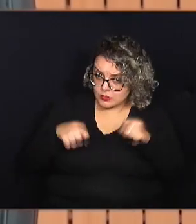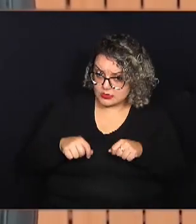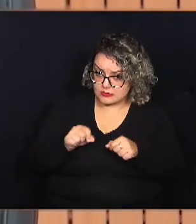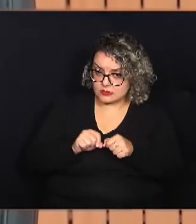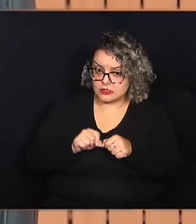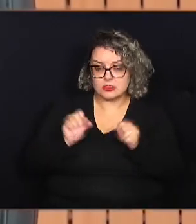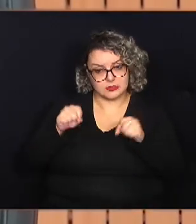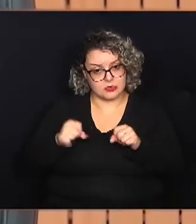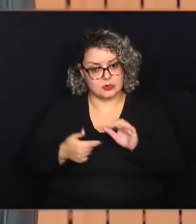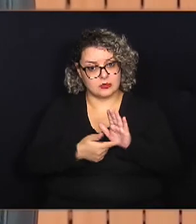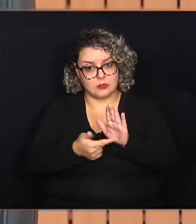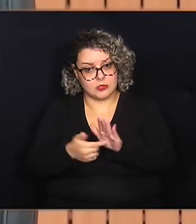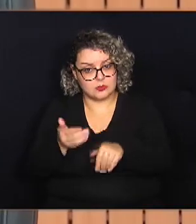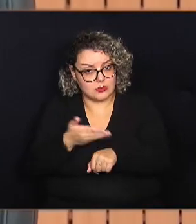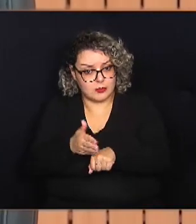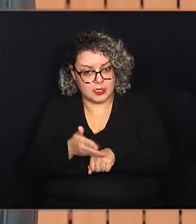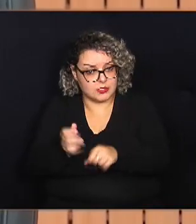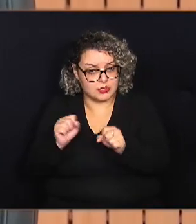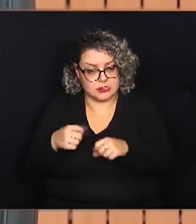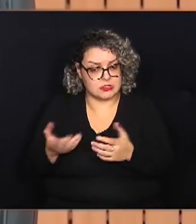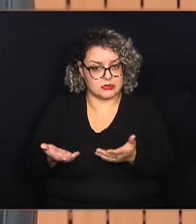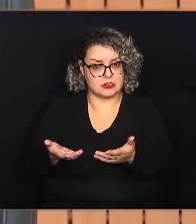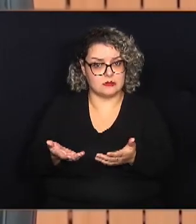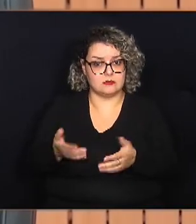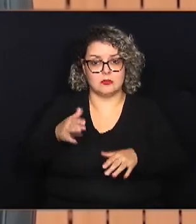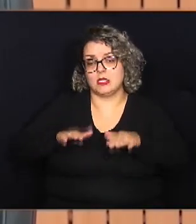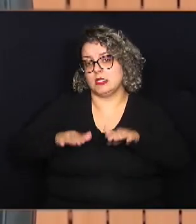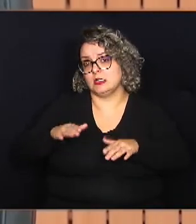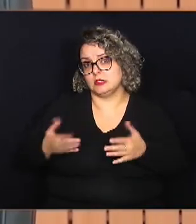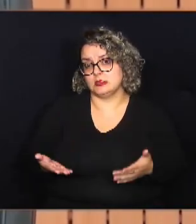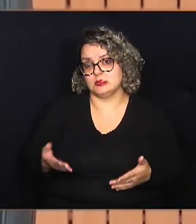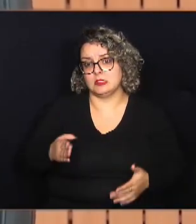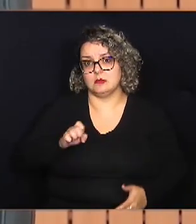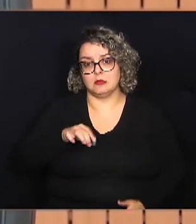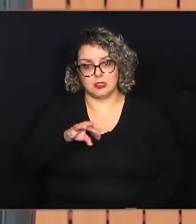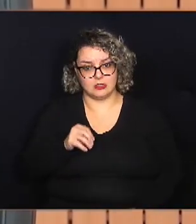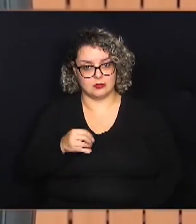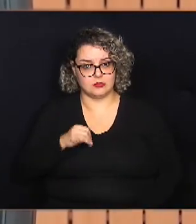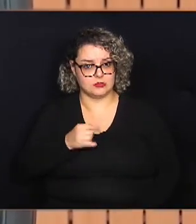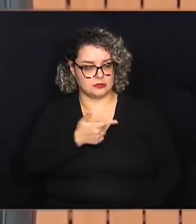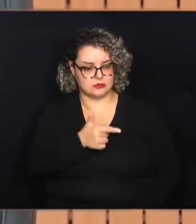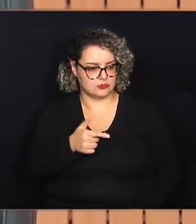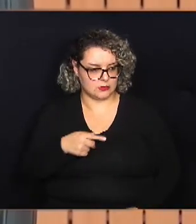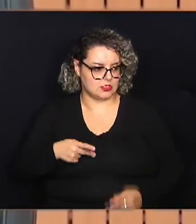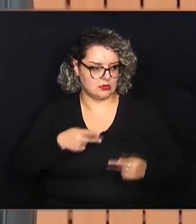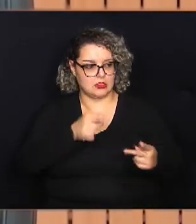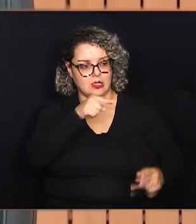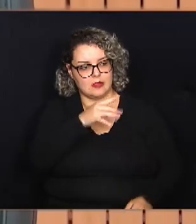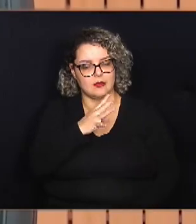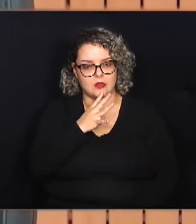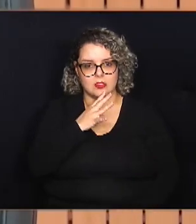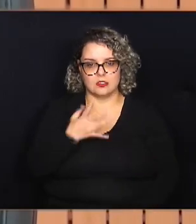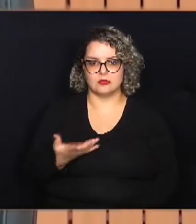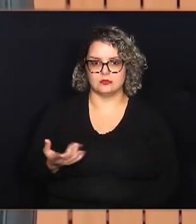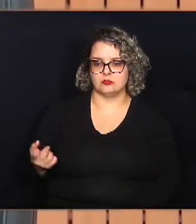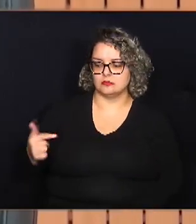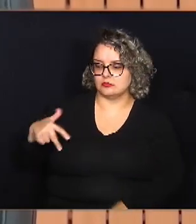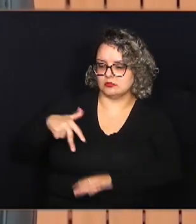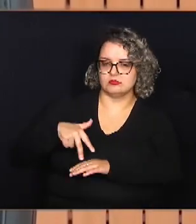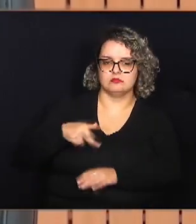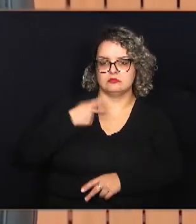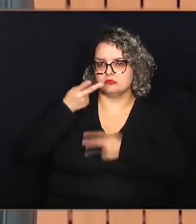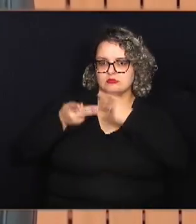estão demonstrando na prática. Talvez, Bento, se nós não tivéssemos ido lá para conhecer, ele chegava aqui hoje e